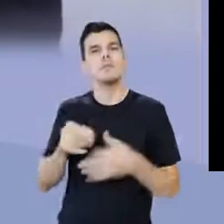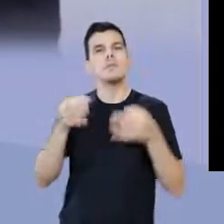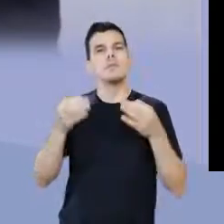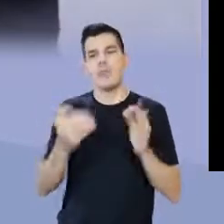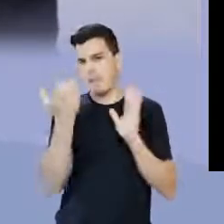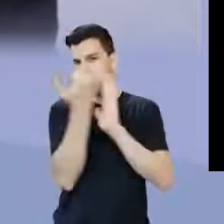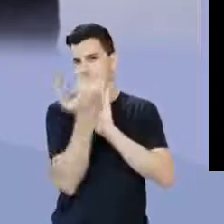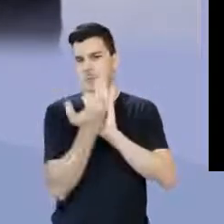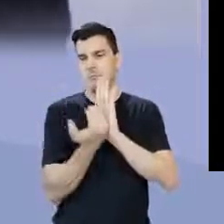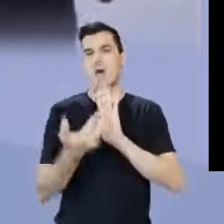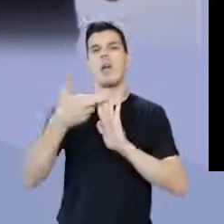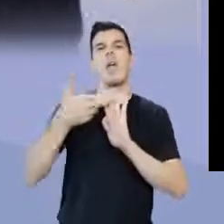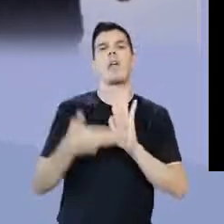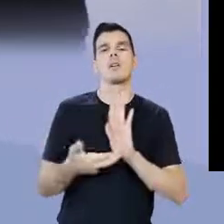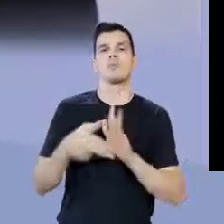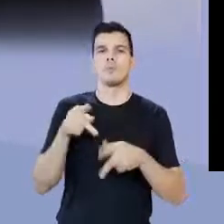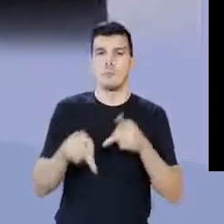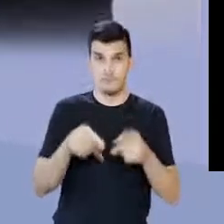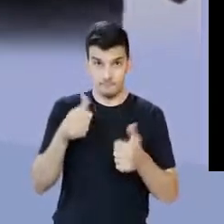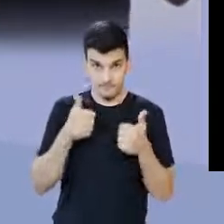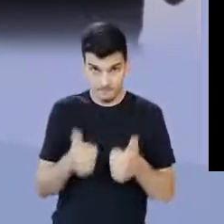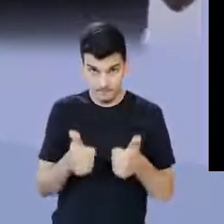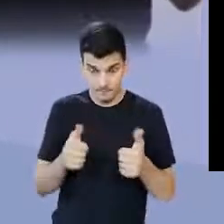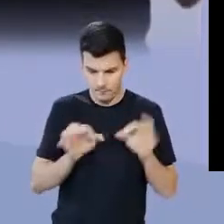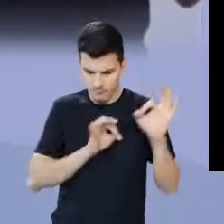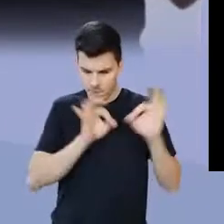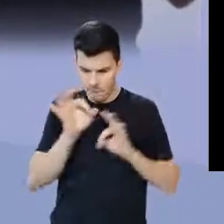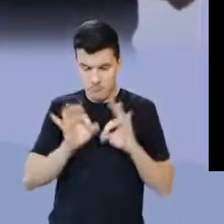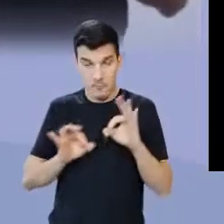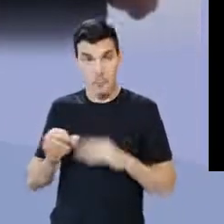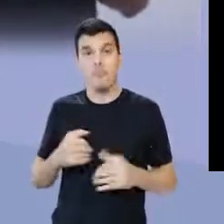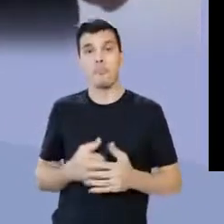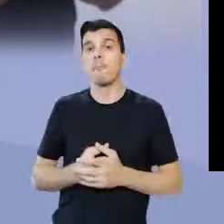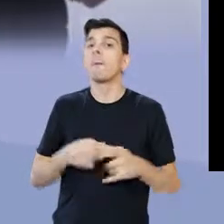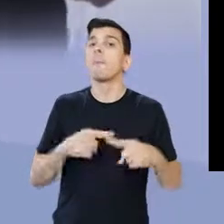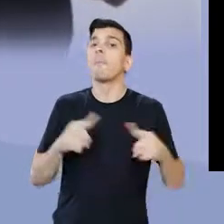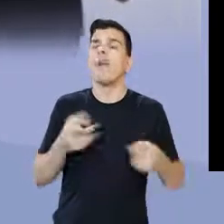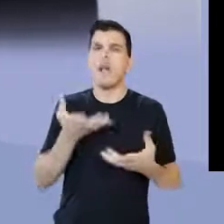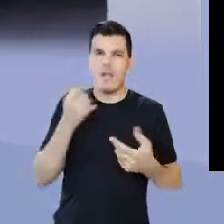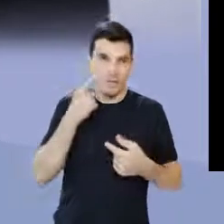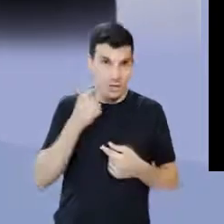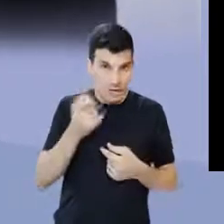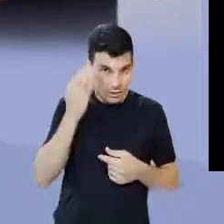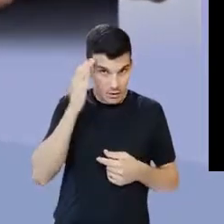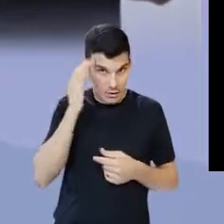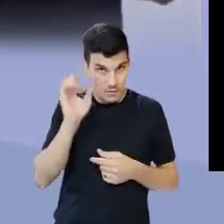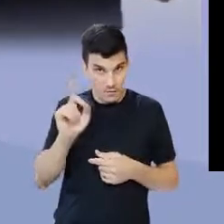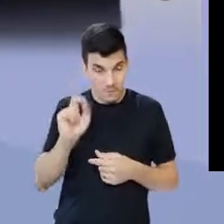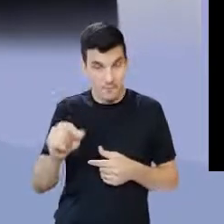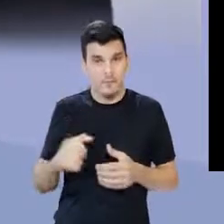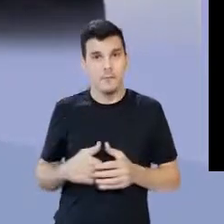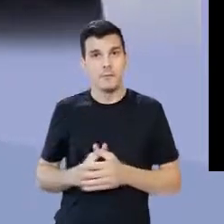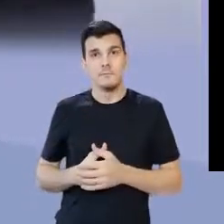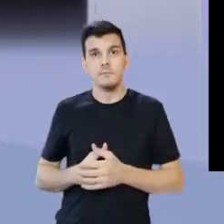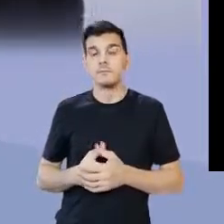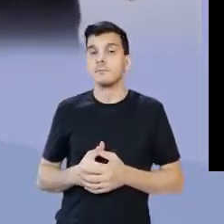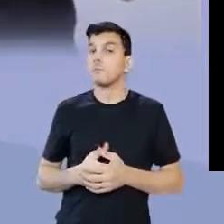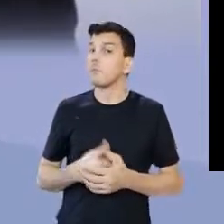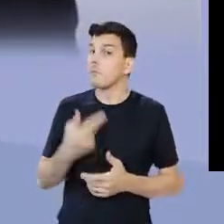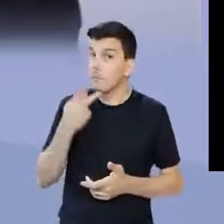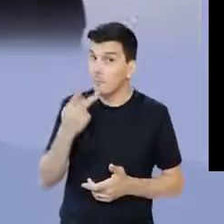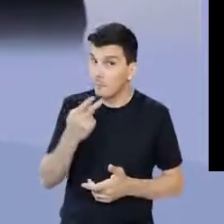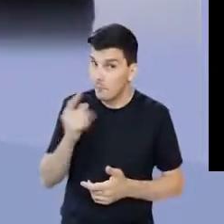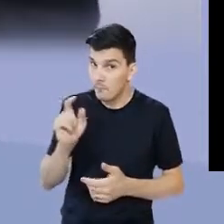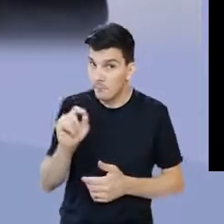ali cumprindo o seu papel. Tudo bem organizado. Mas o que eu quero que você entenda para o vestibular é o seguinte: eu disse